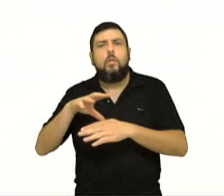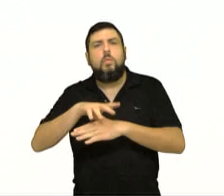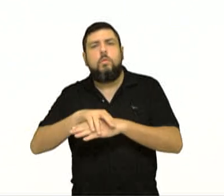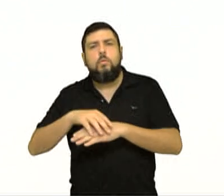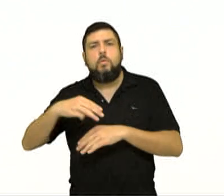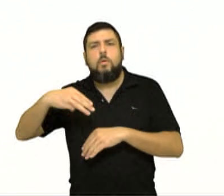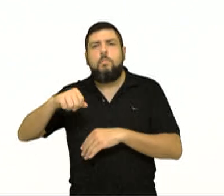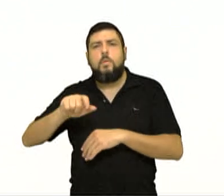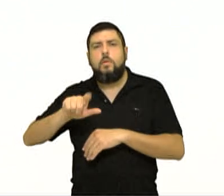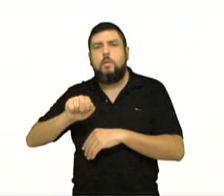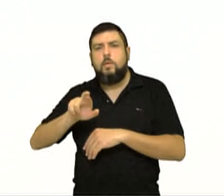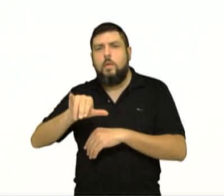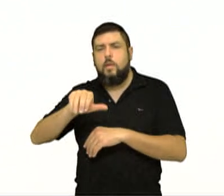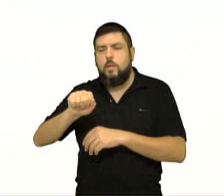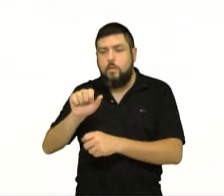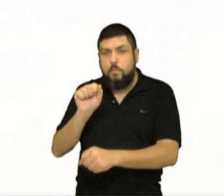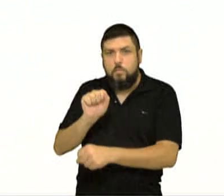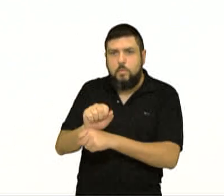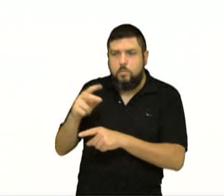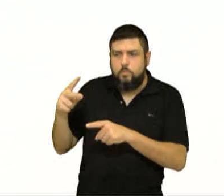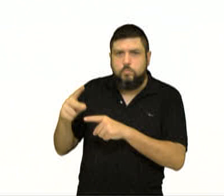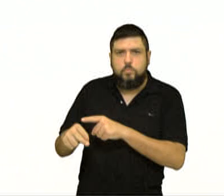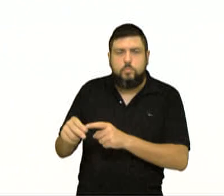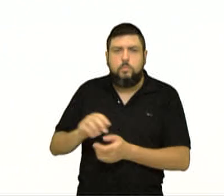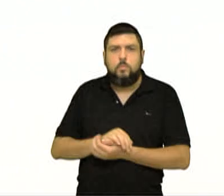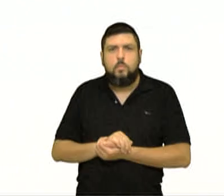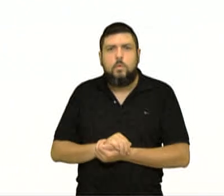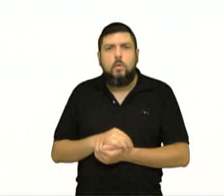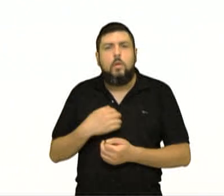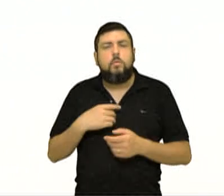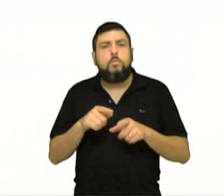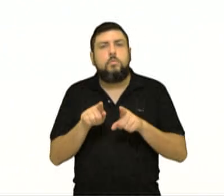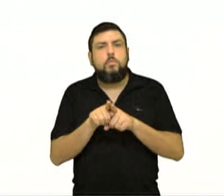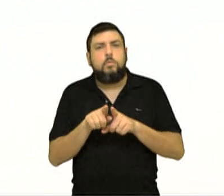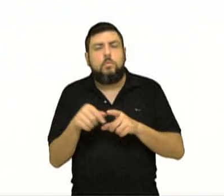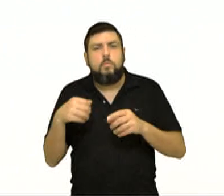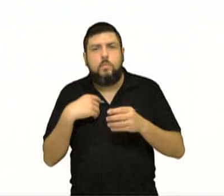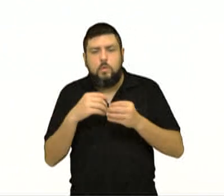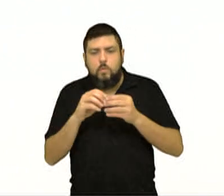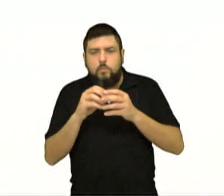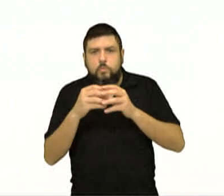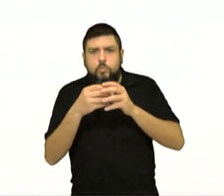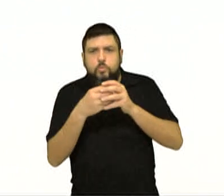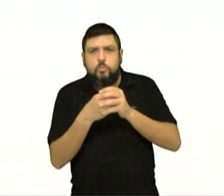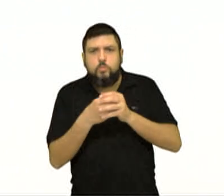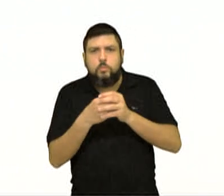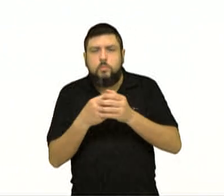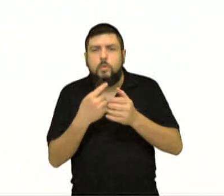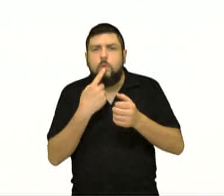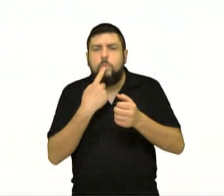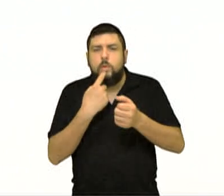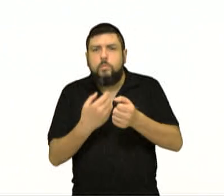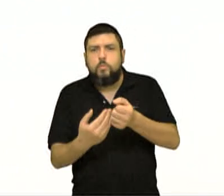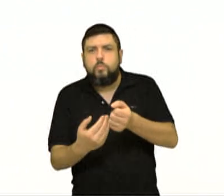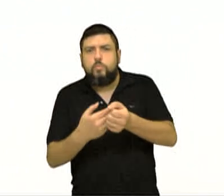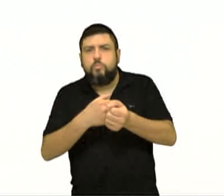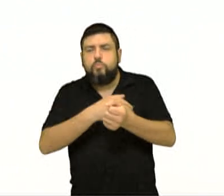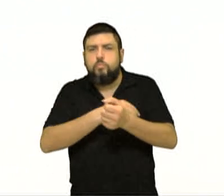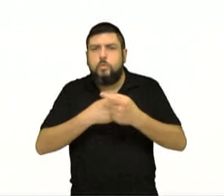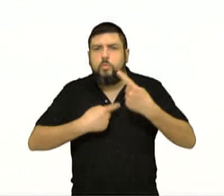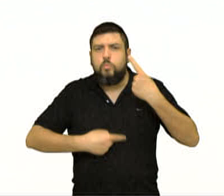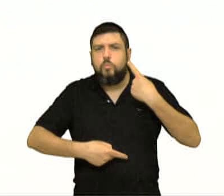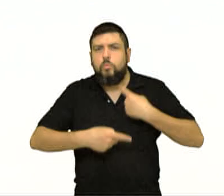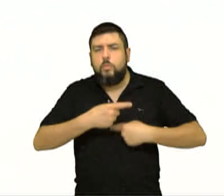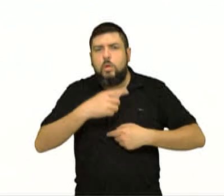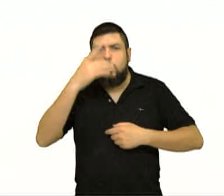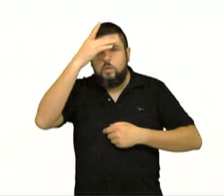fase assexuada, onde aquela célula, né, aquele organismo unicelular que penetrou no sangue, lá no organismo da pessoa, ele se